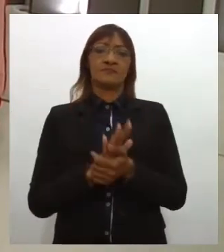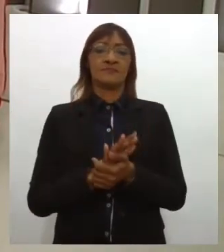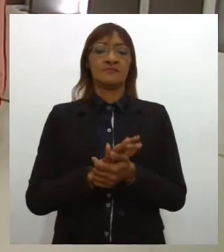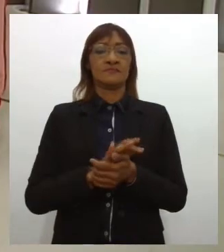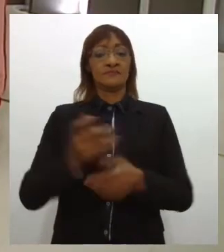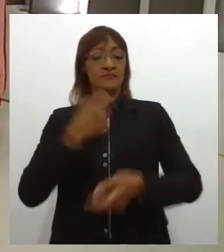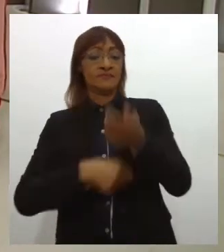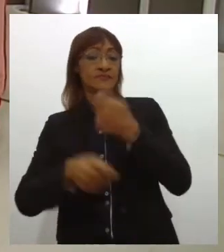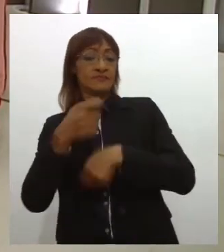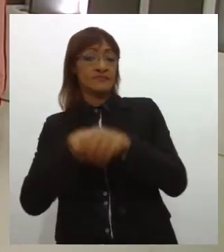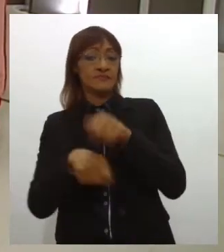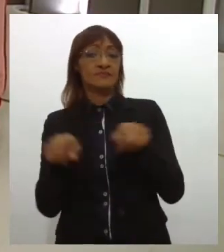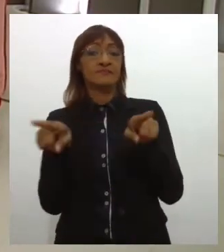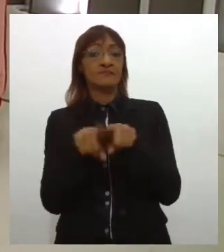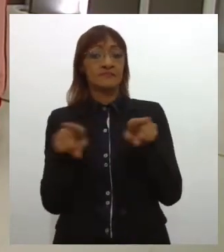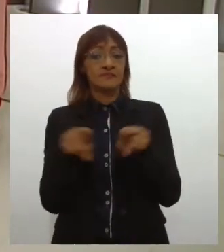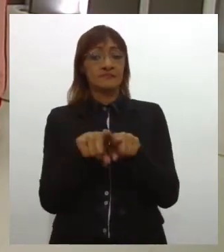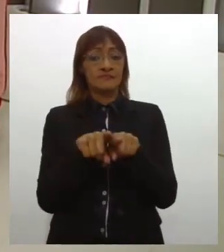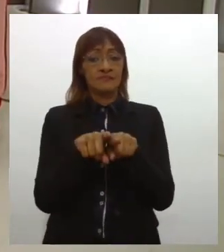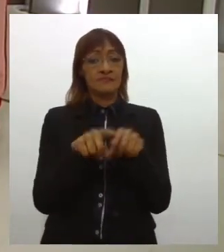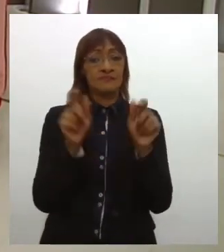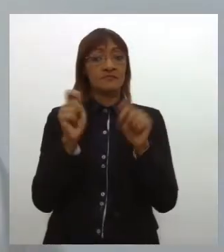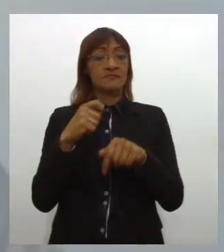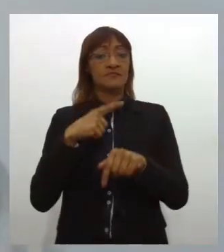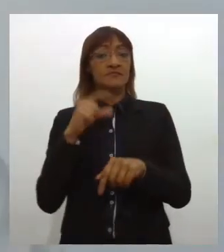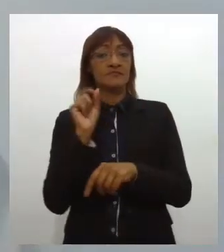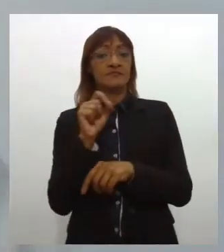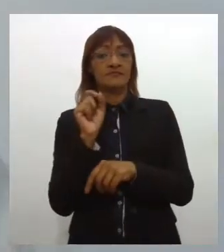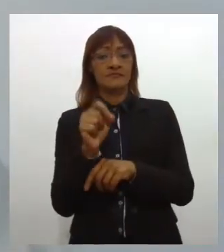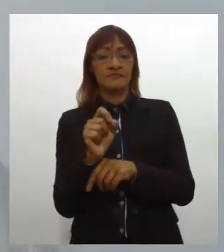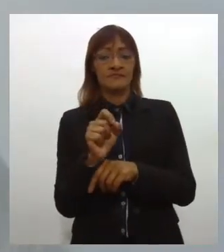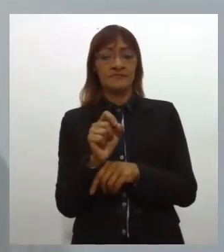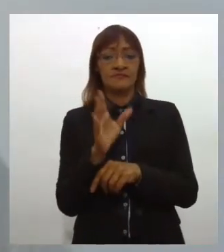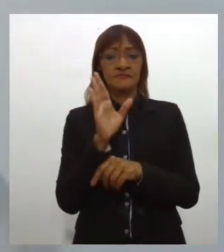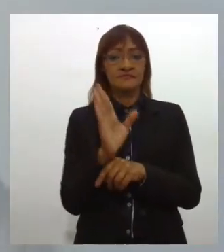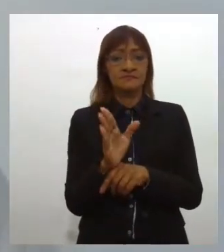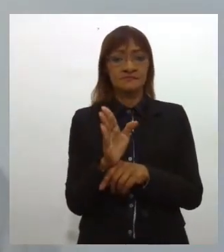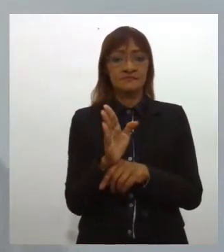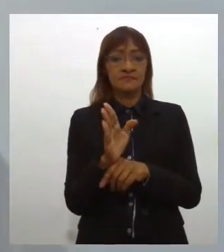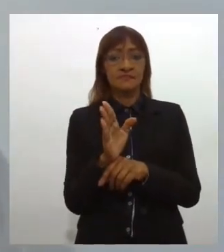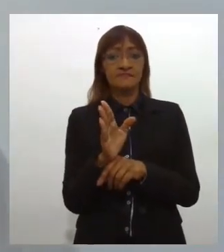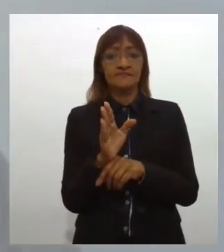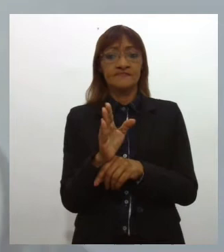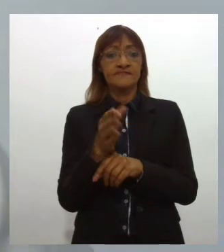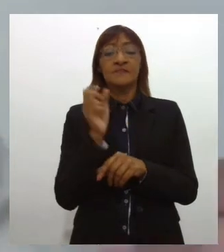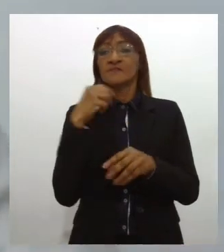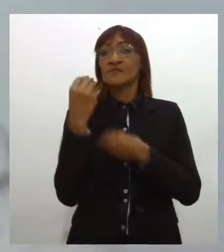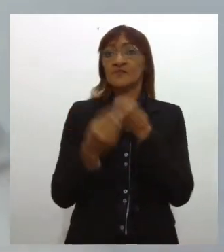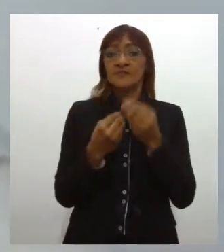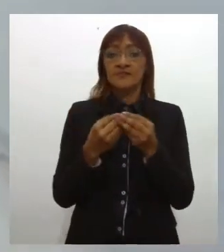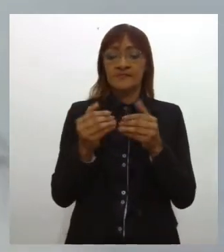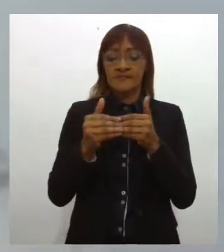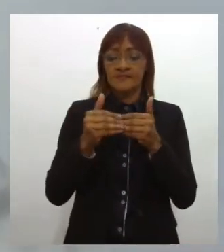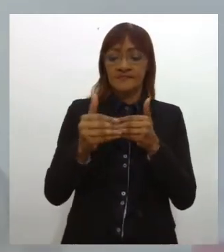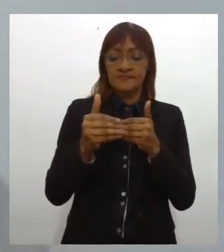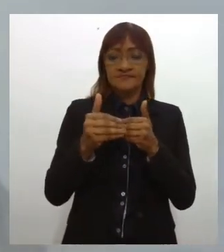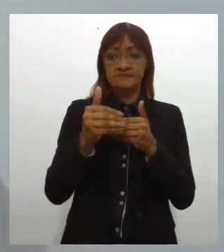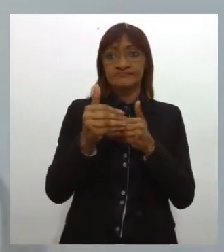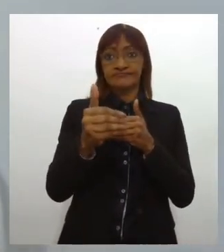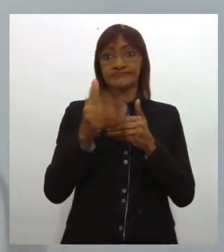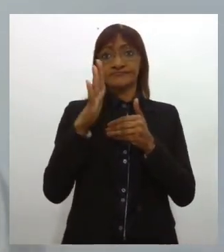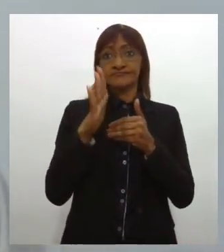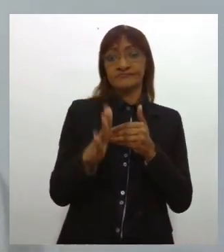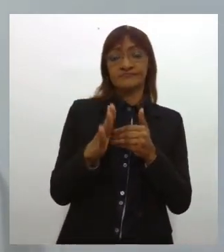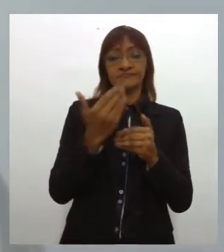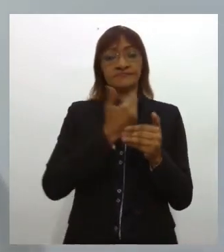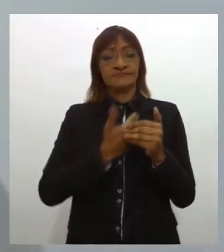Né. Ele consegue mensurar aí de curto, médio e longo prazo, né, com atitudes de políticas estruturantes do